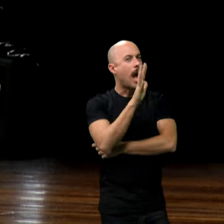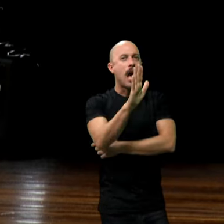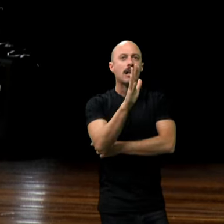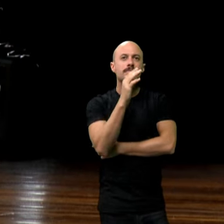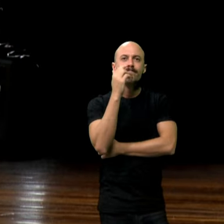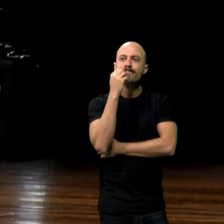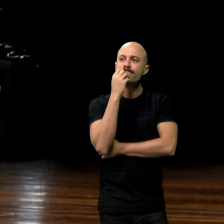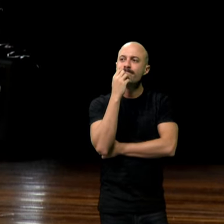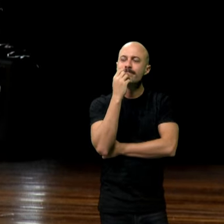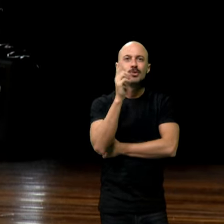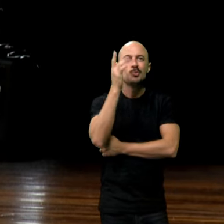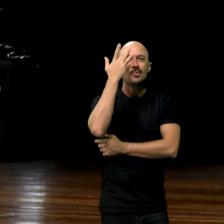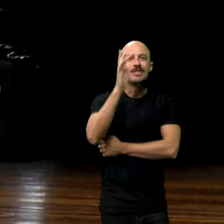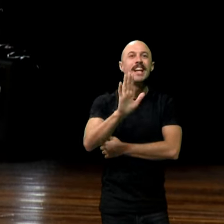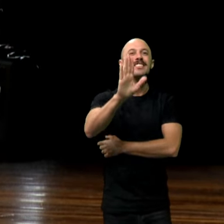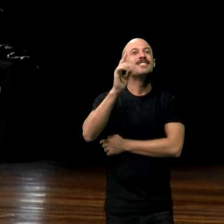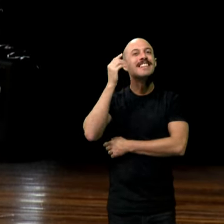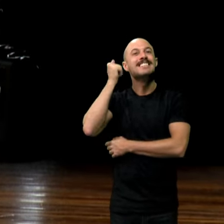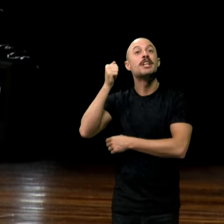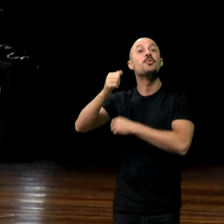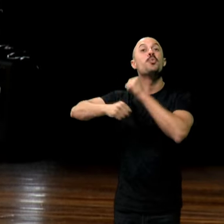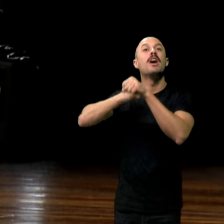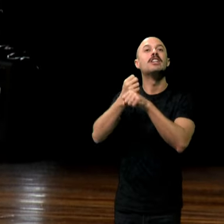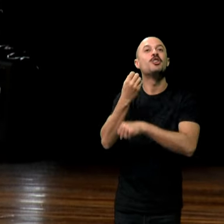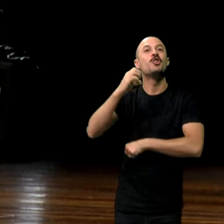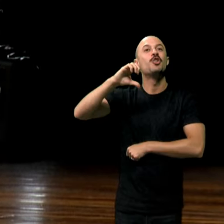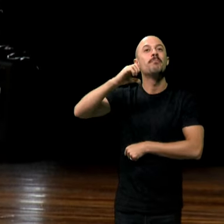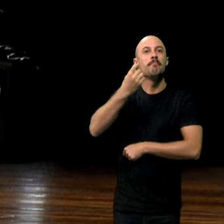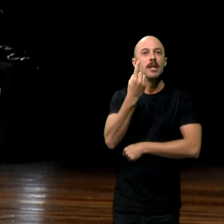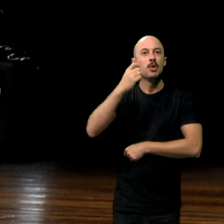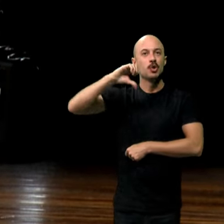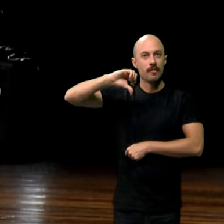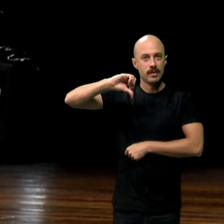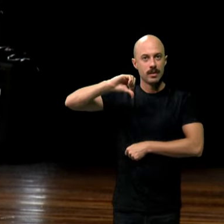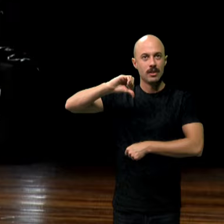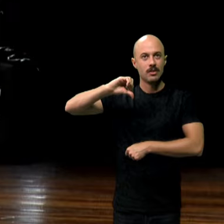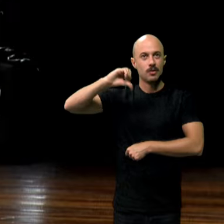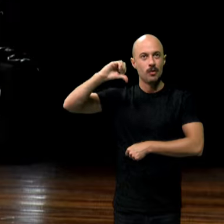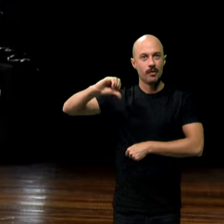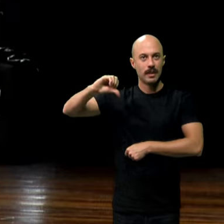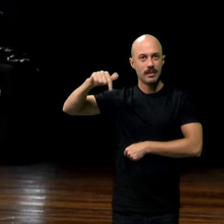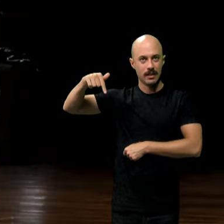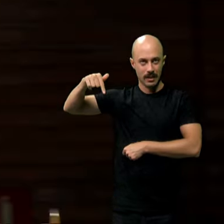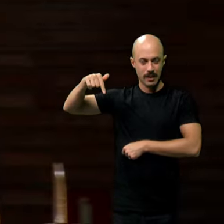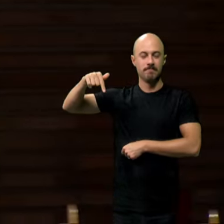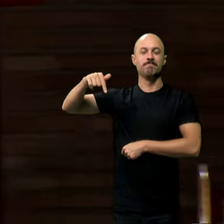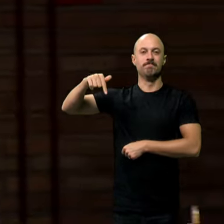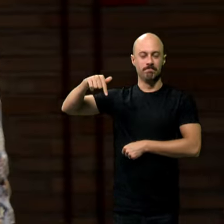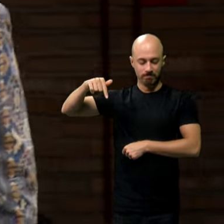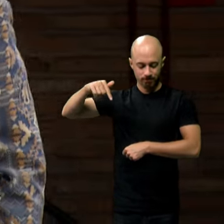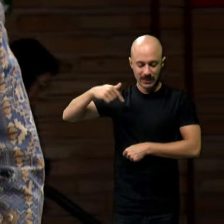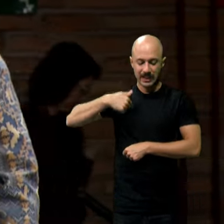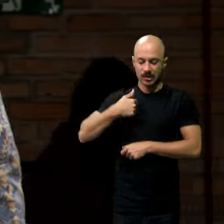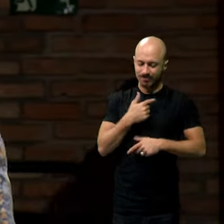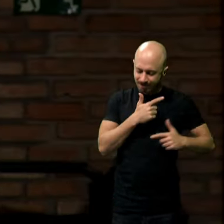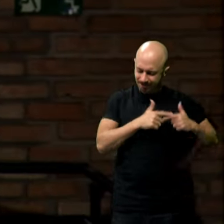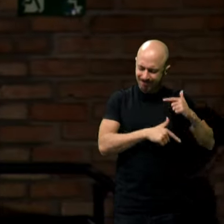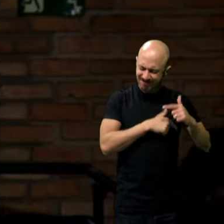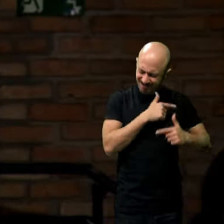97. Deus falou para mim uma coisa. E Deus no meio, dando resposta,